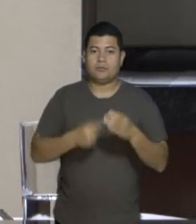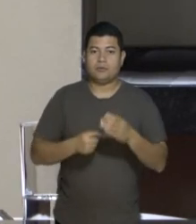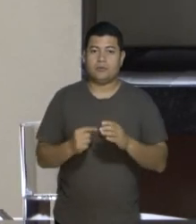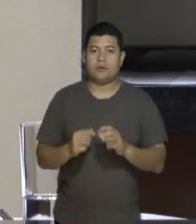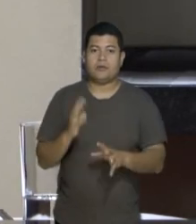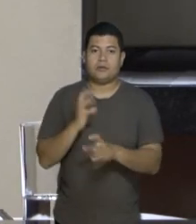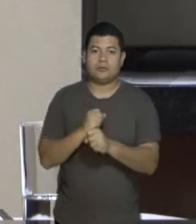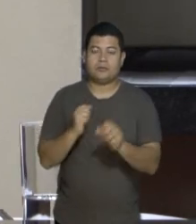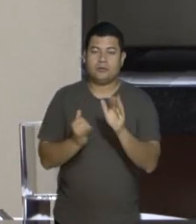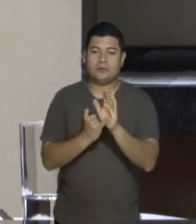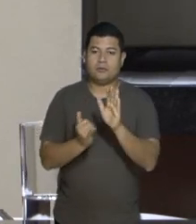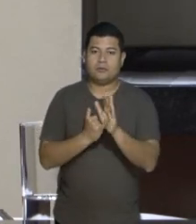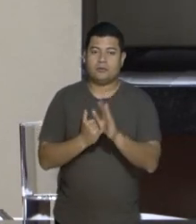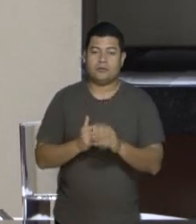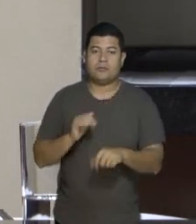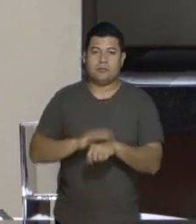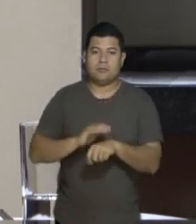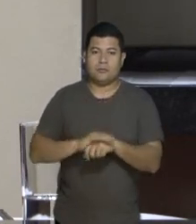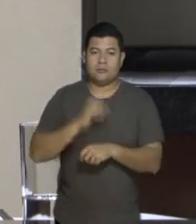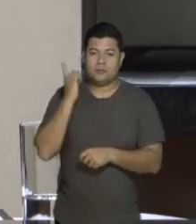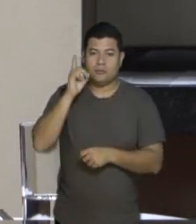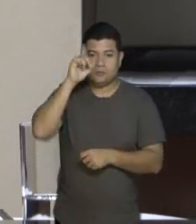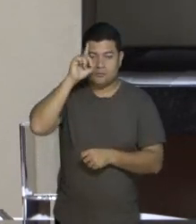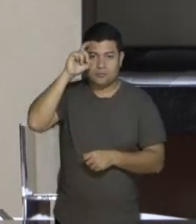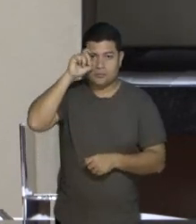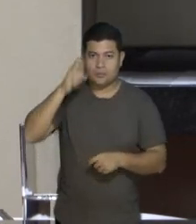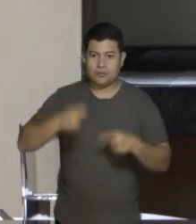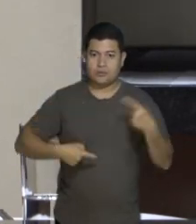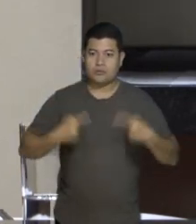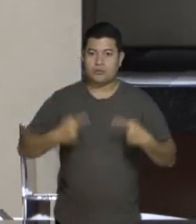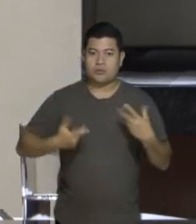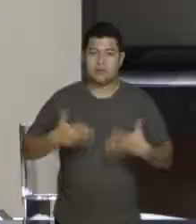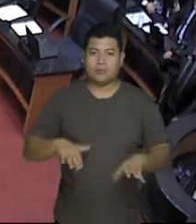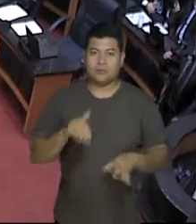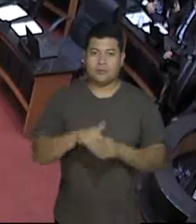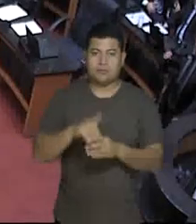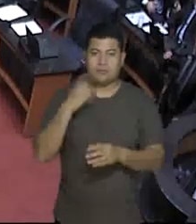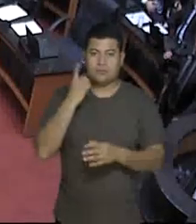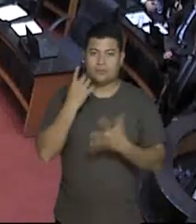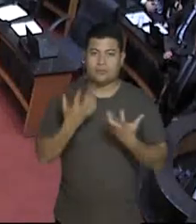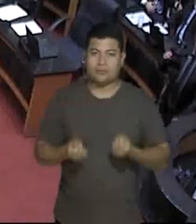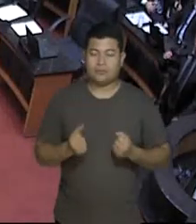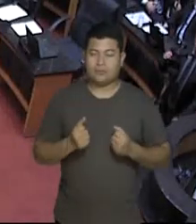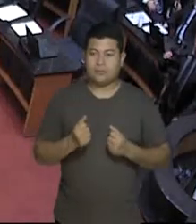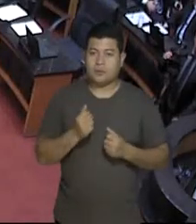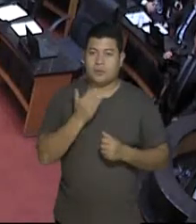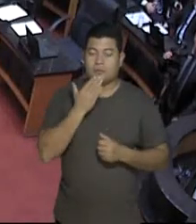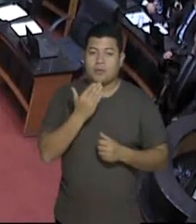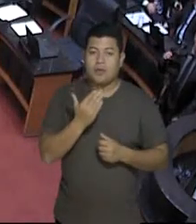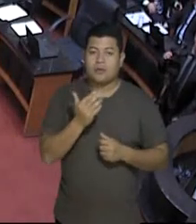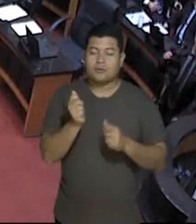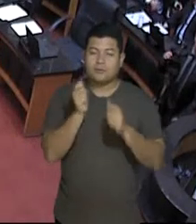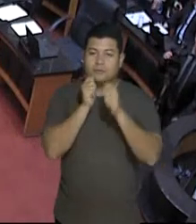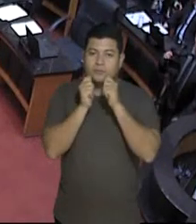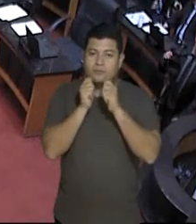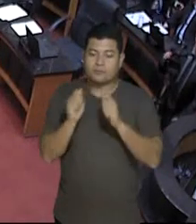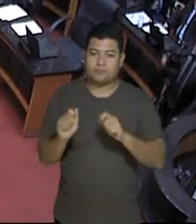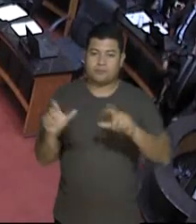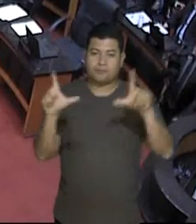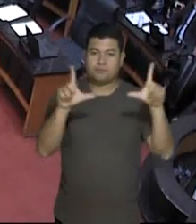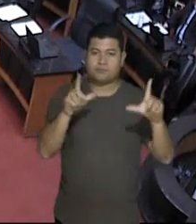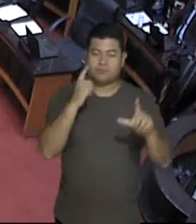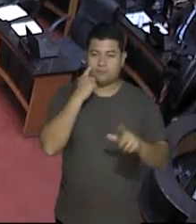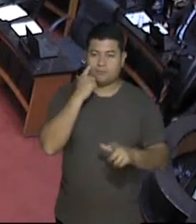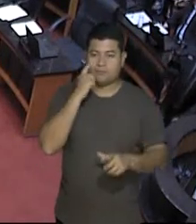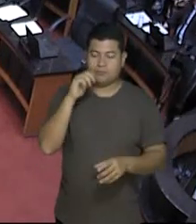em discussão. Não havendo quem queira discutir em votação, peço assessoria que abra o sistema para que os senhores deputados possam exercer seu direito